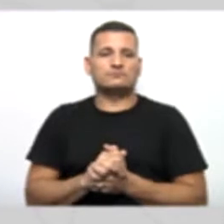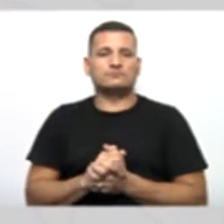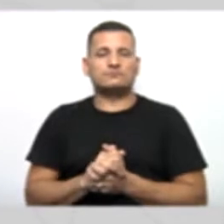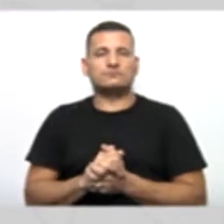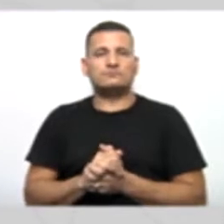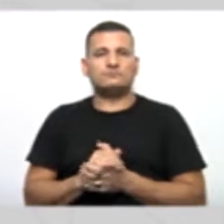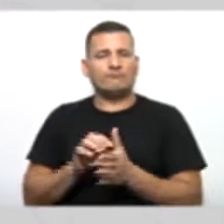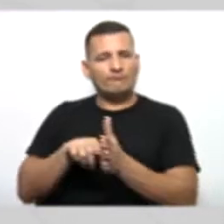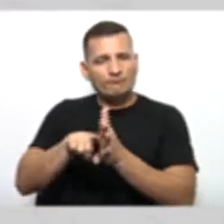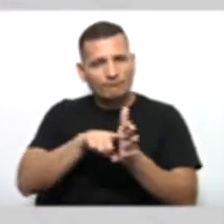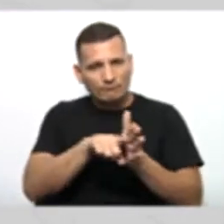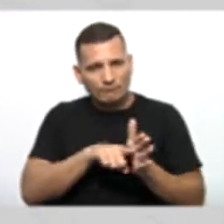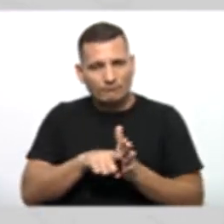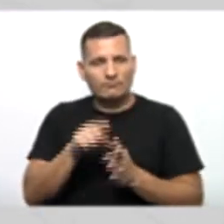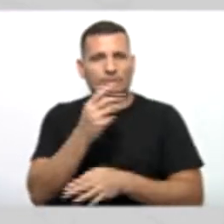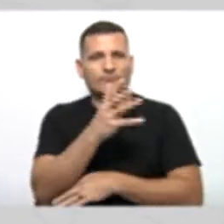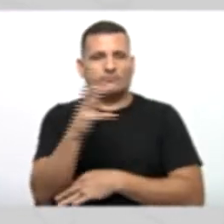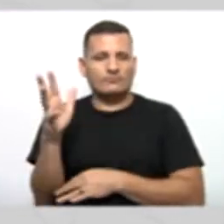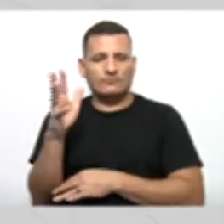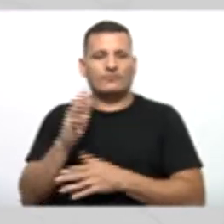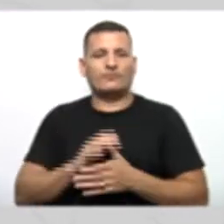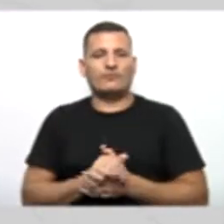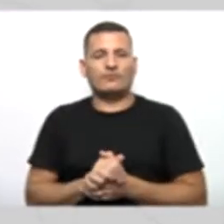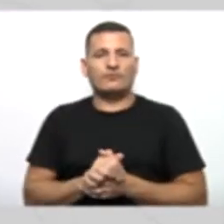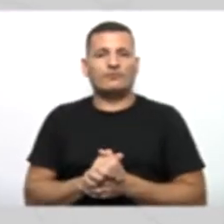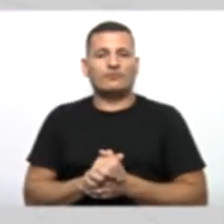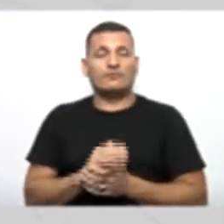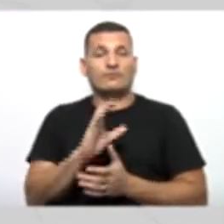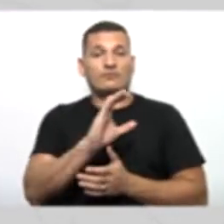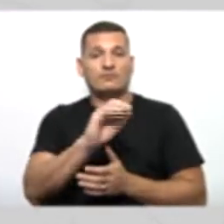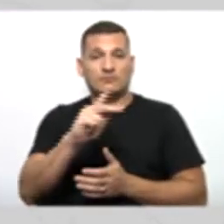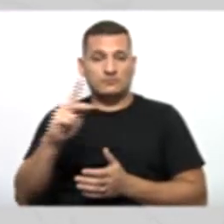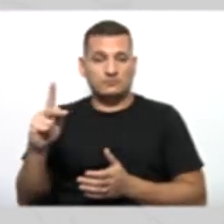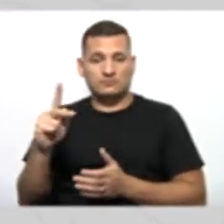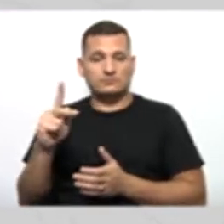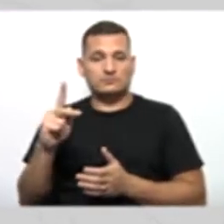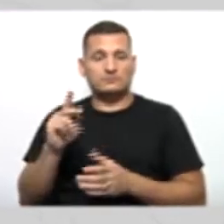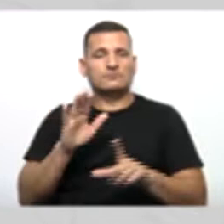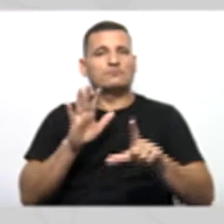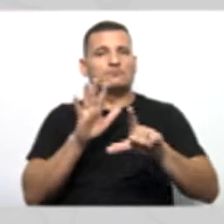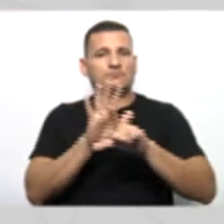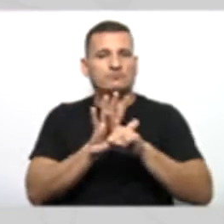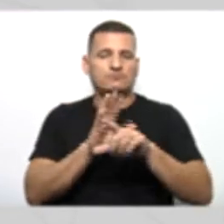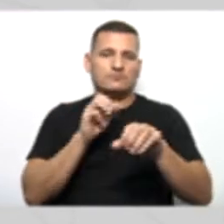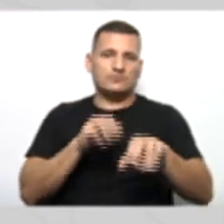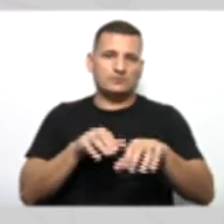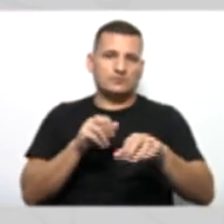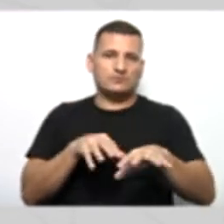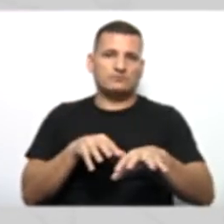auditoria ambiental, gestão ambiental, cooperativismo e lei de educação ambiental.